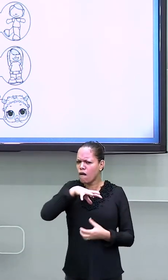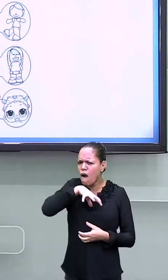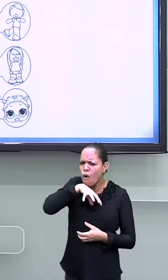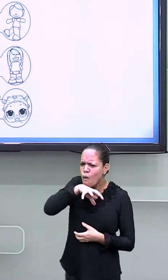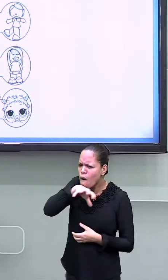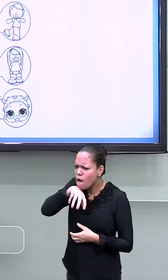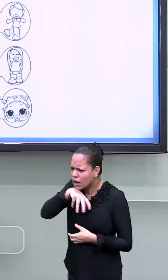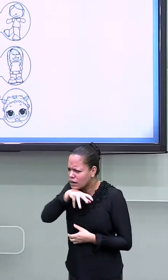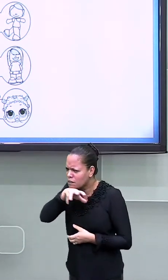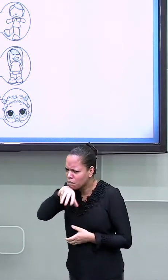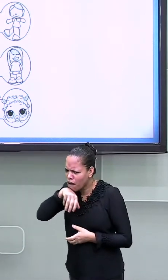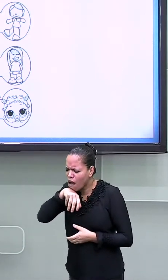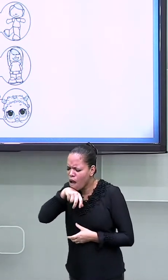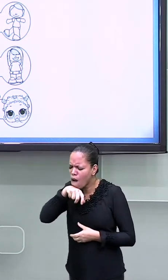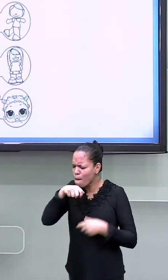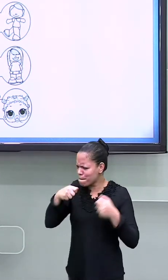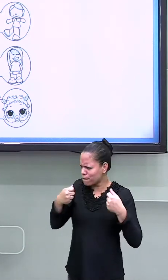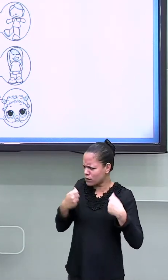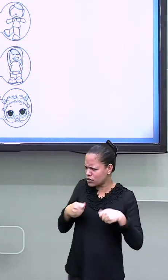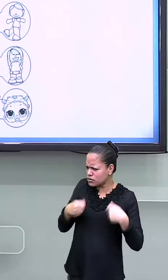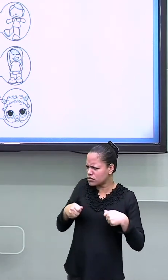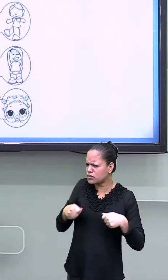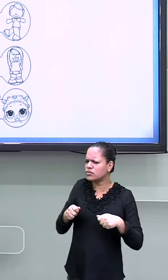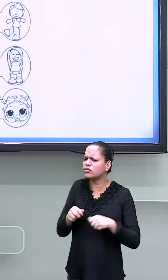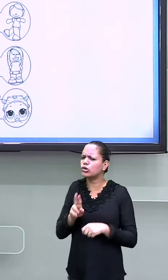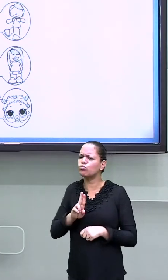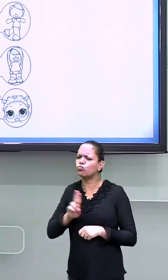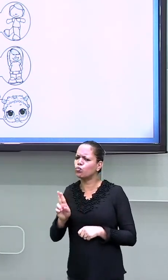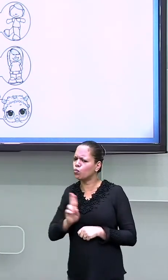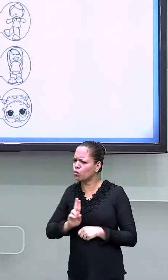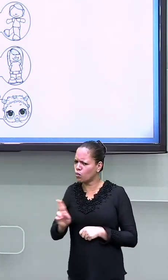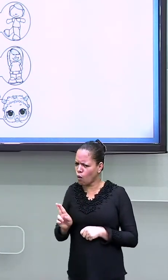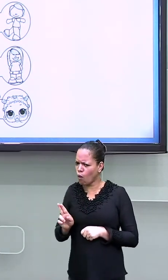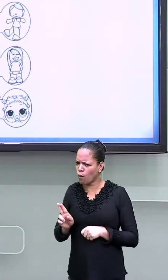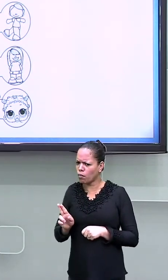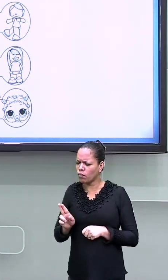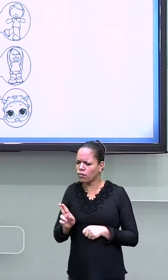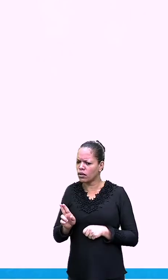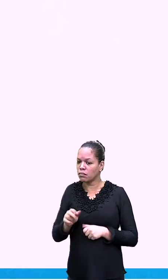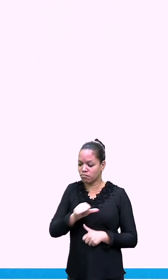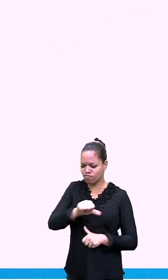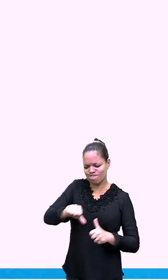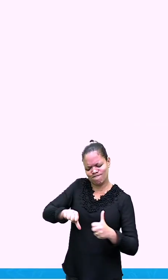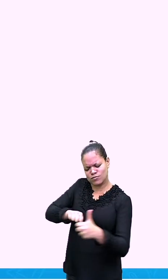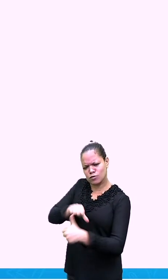dar um nome para ele deixar de ser comum e ser próprio. Que nome a gente pode dar para esse leão?